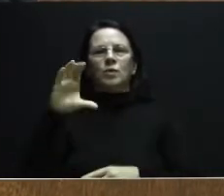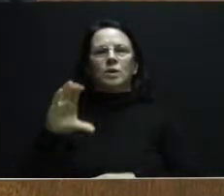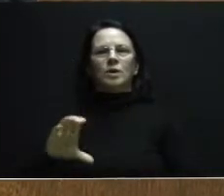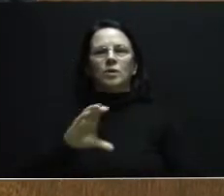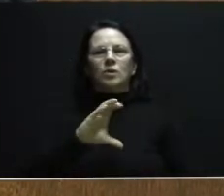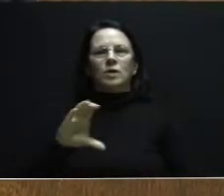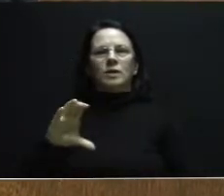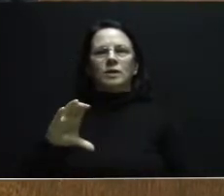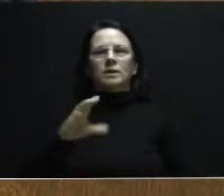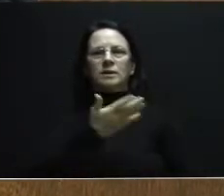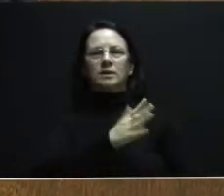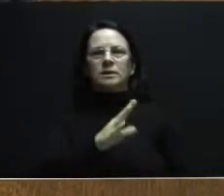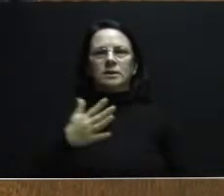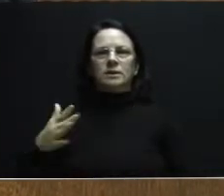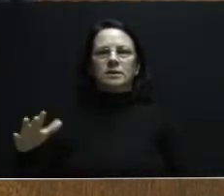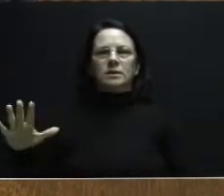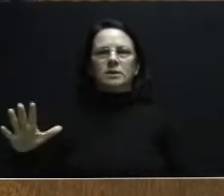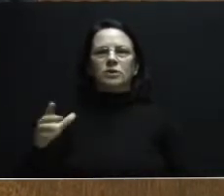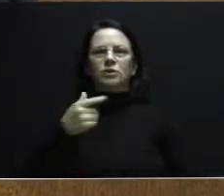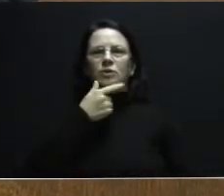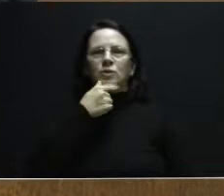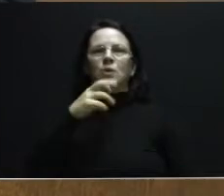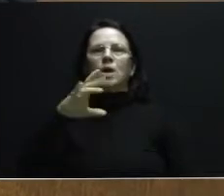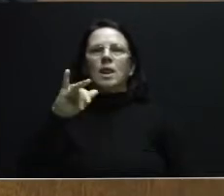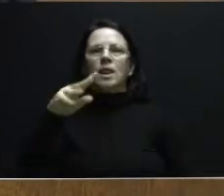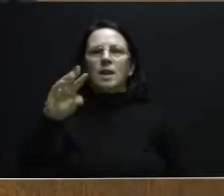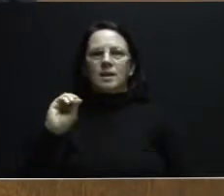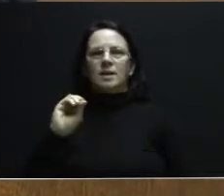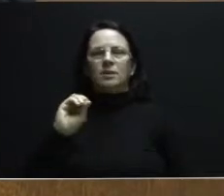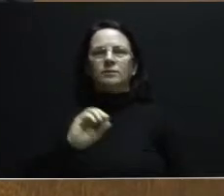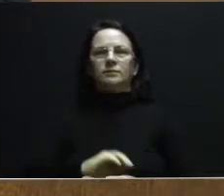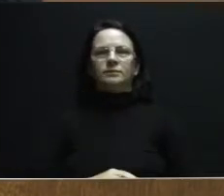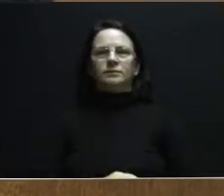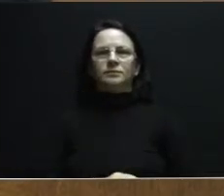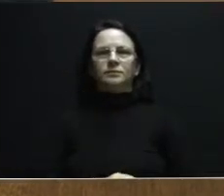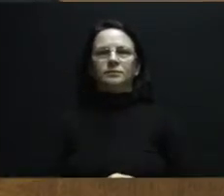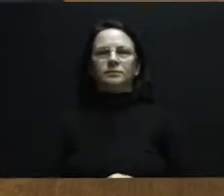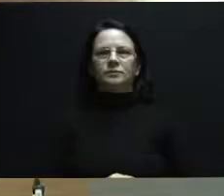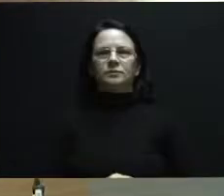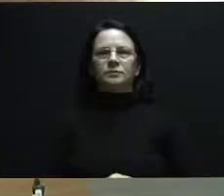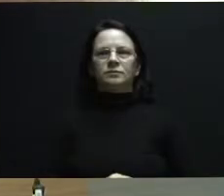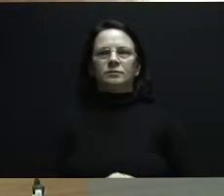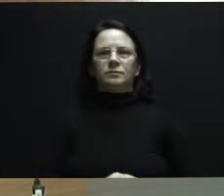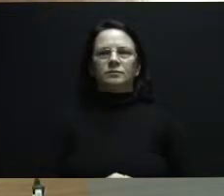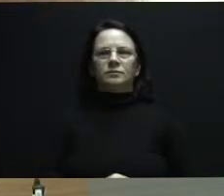Baixada Santista, sobre a regência de Célio Pérez Esteves.